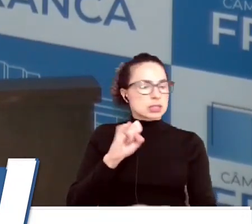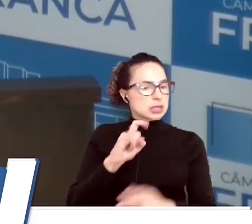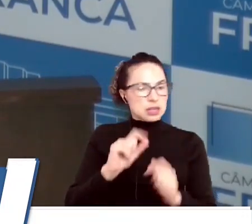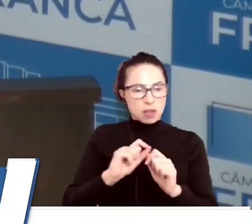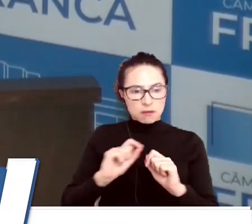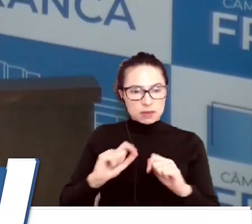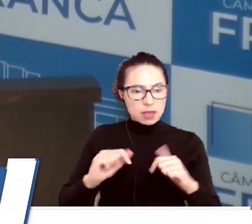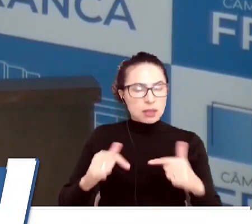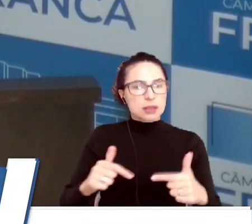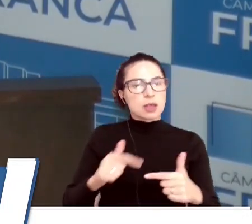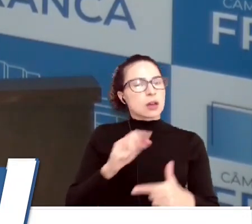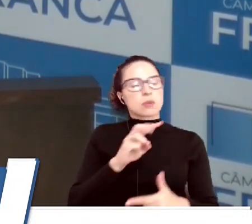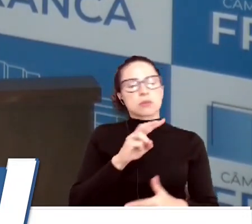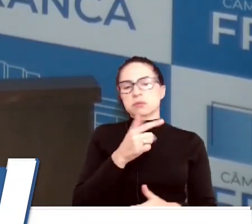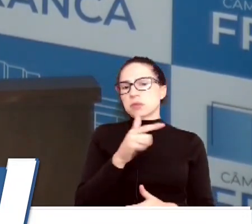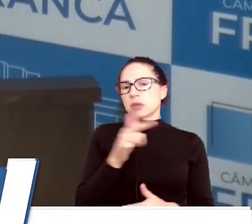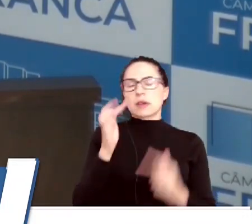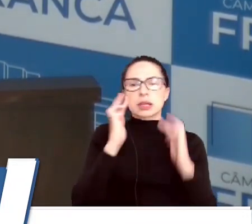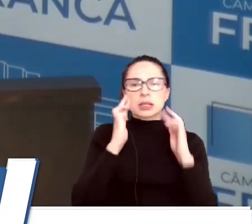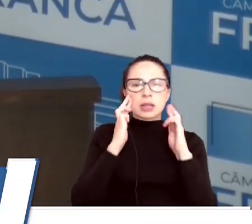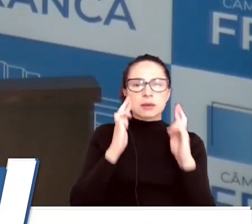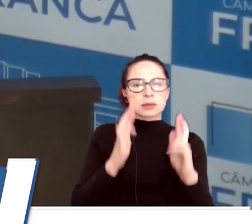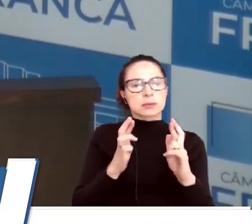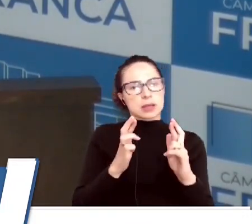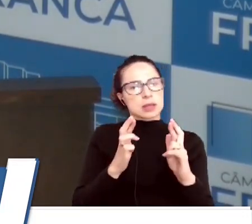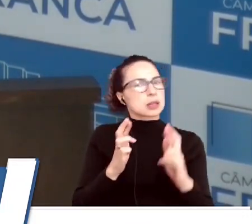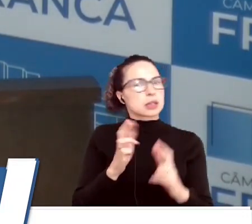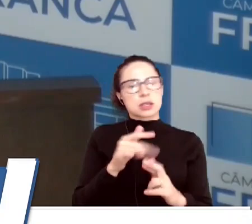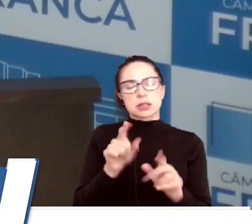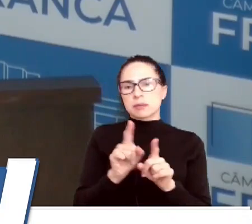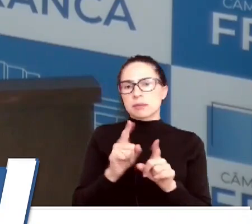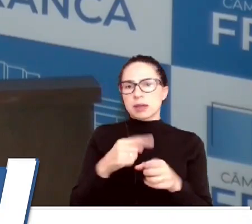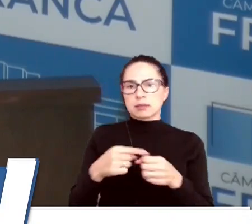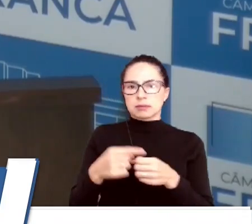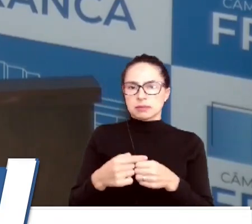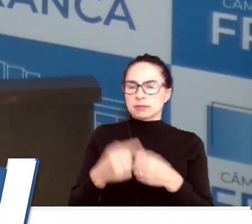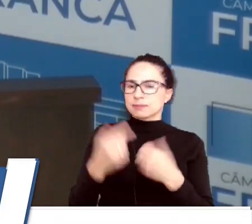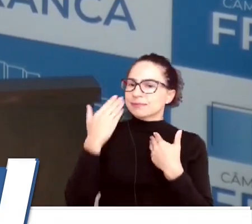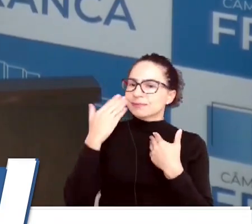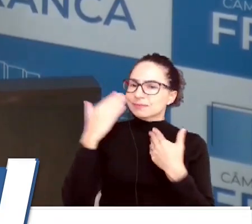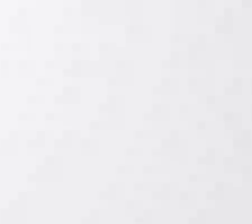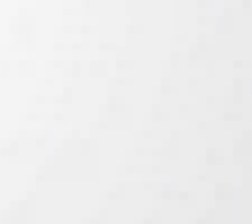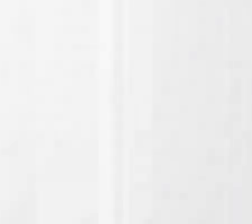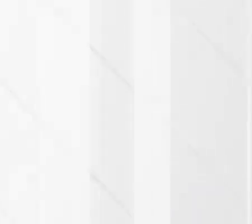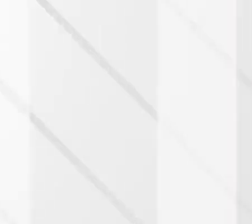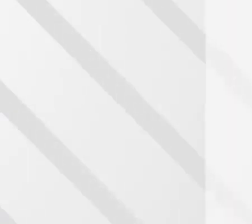você não terá o nosso respeito e nem da cidade. Muito obrigado a todos.